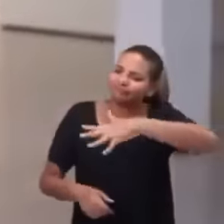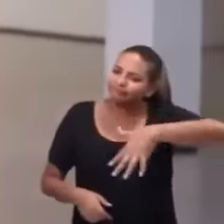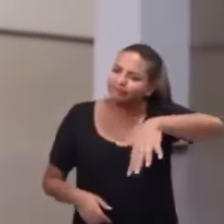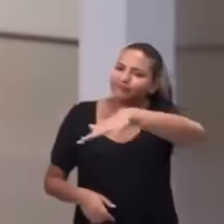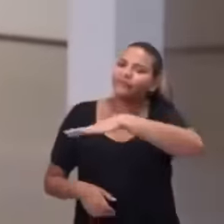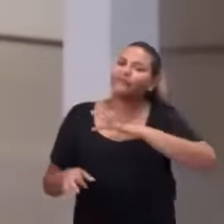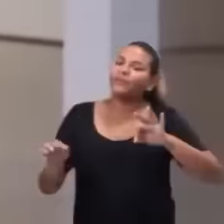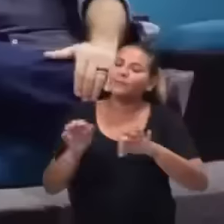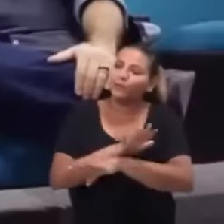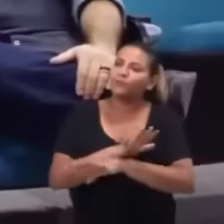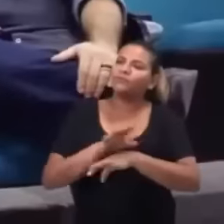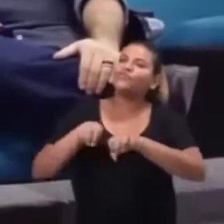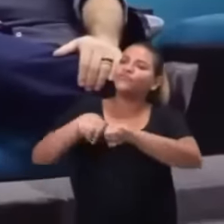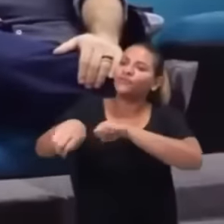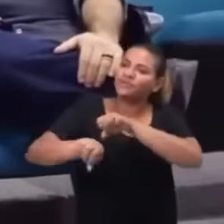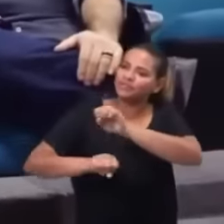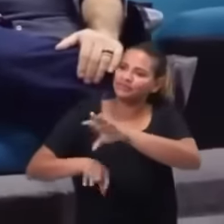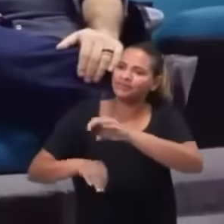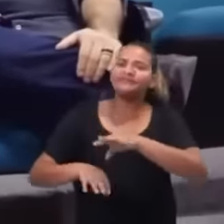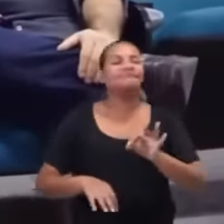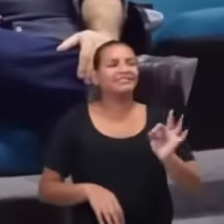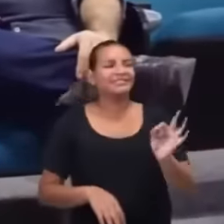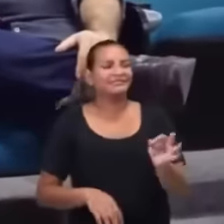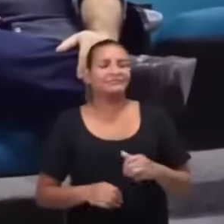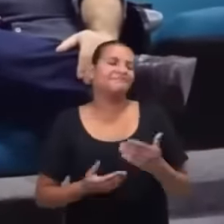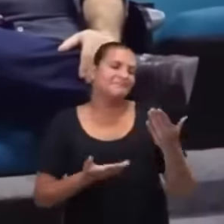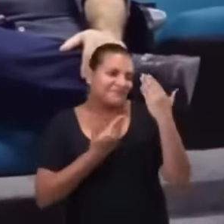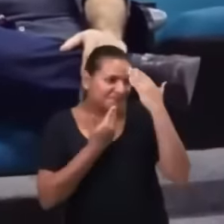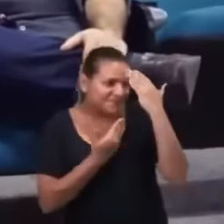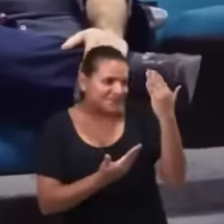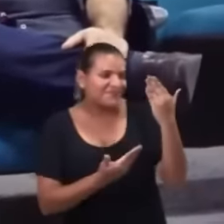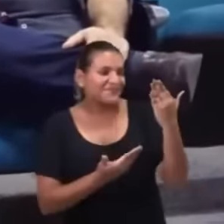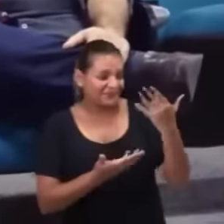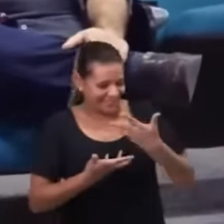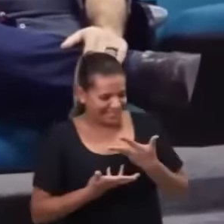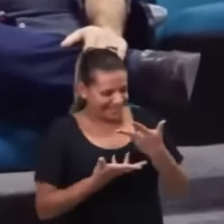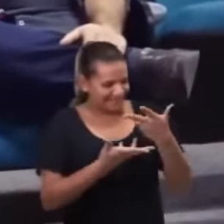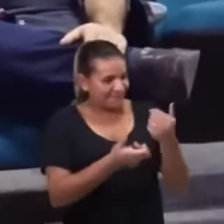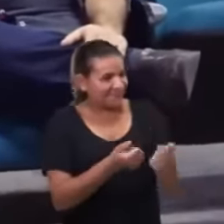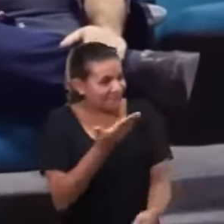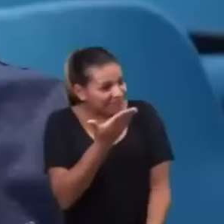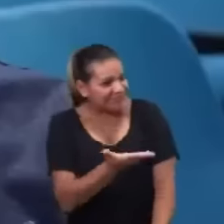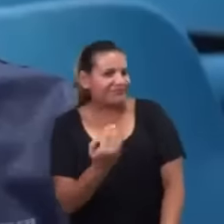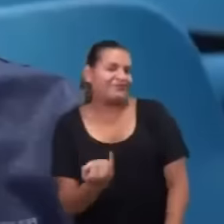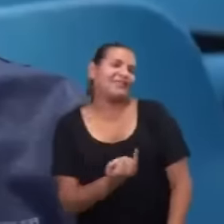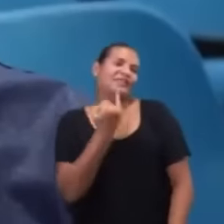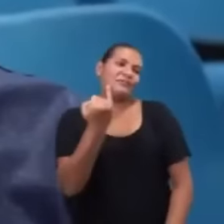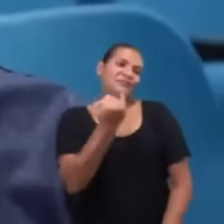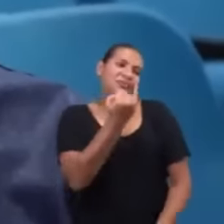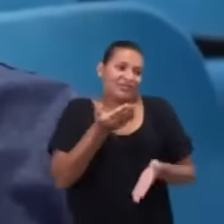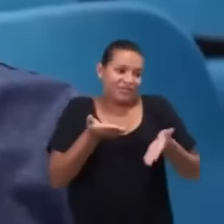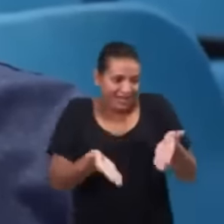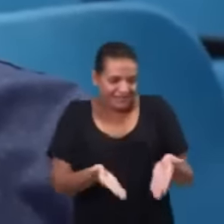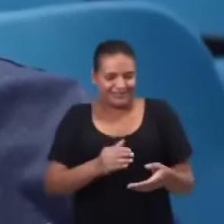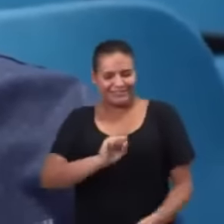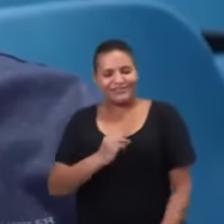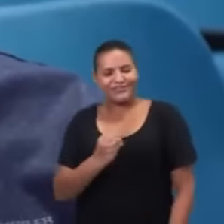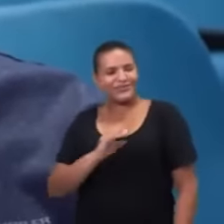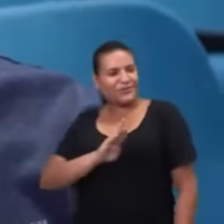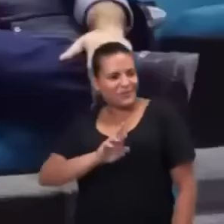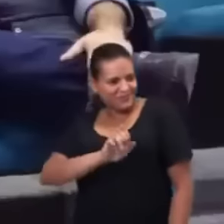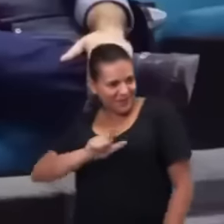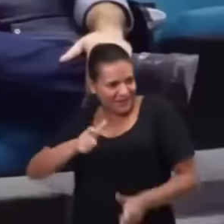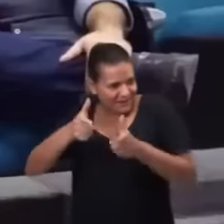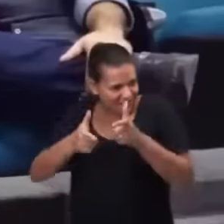formação, exatamente. Amaury, obrigada por me receber aqui. Você que é uma personagem importante da história da educação de Sobral. Quais foram